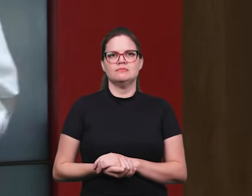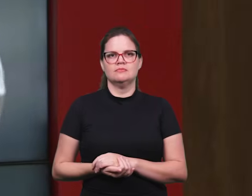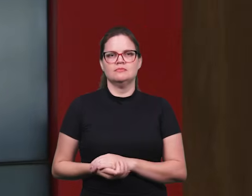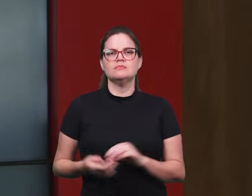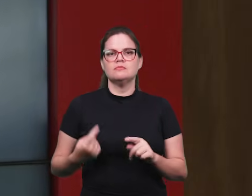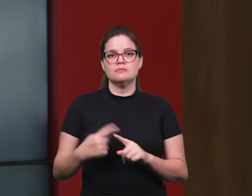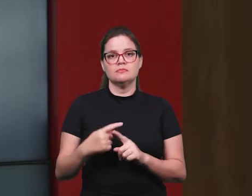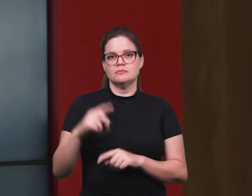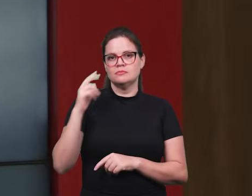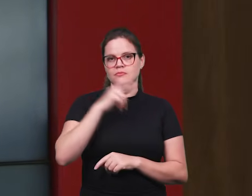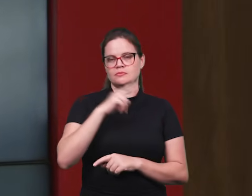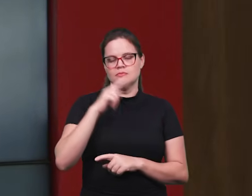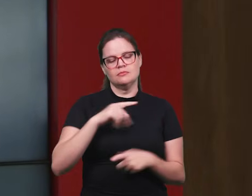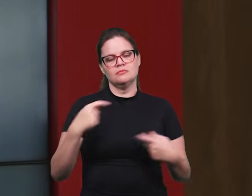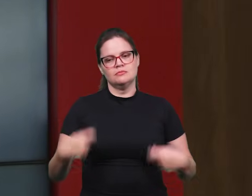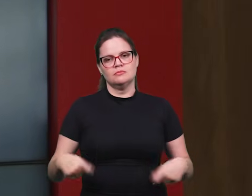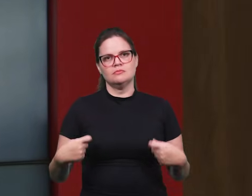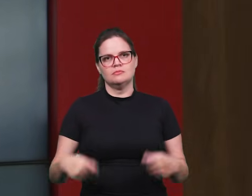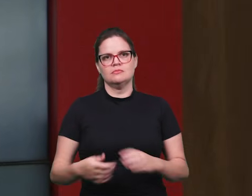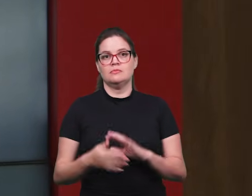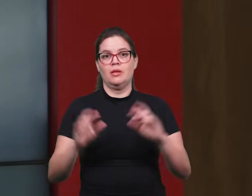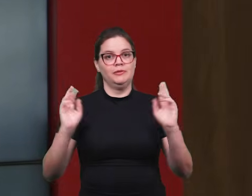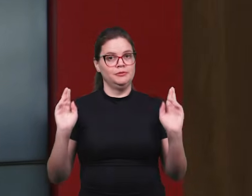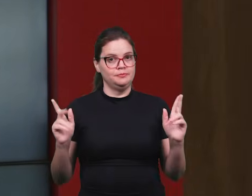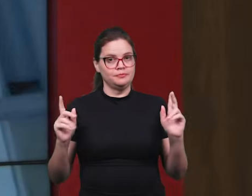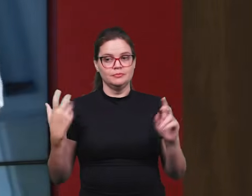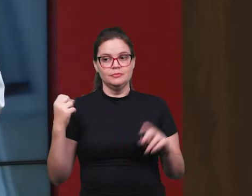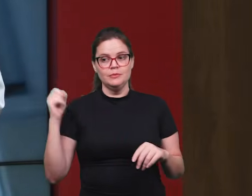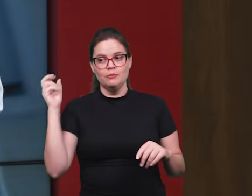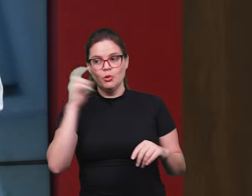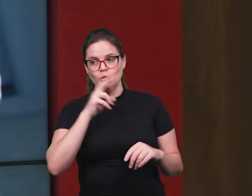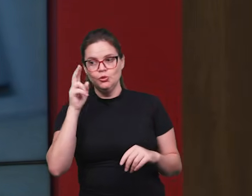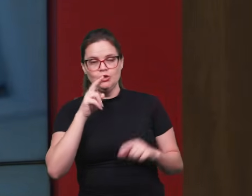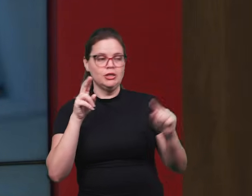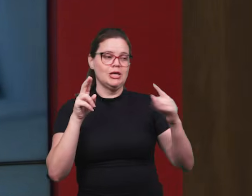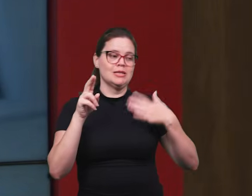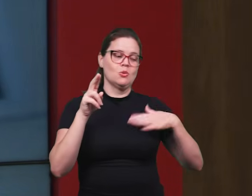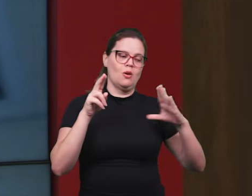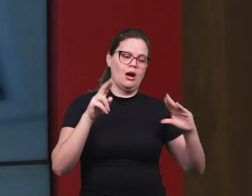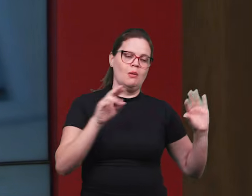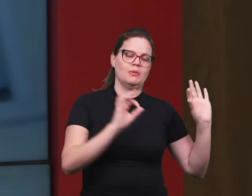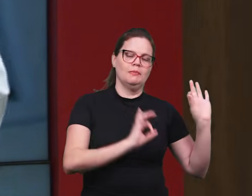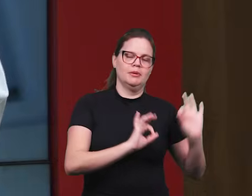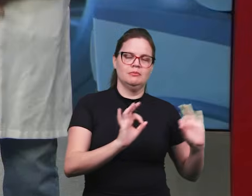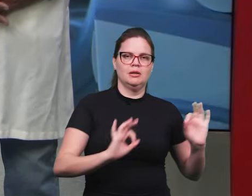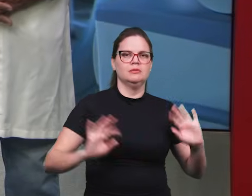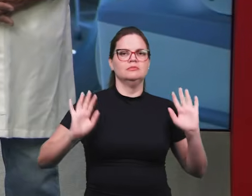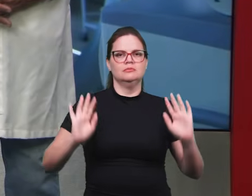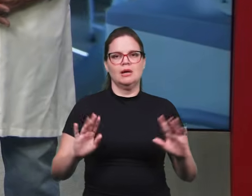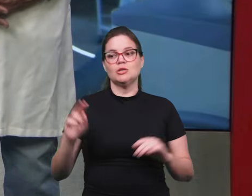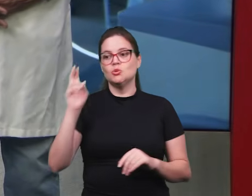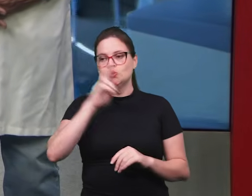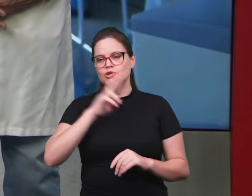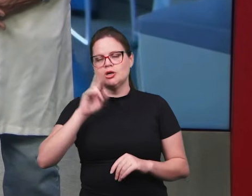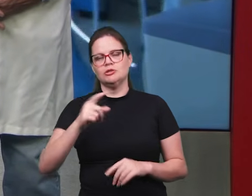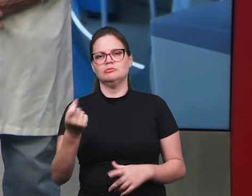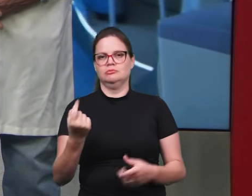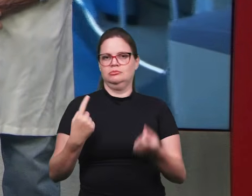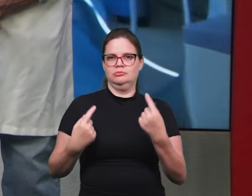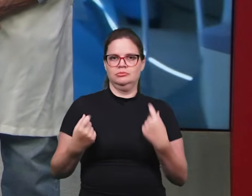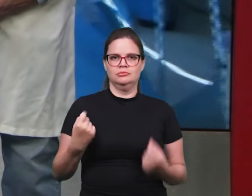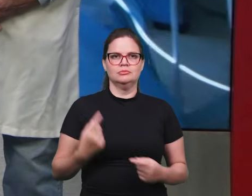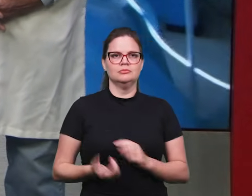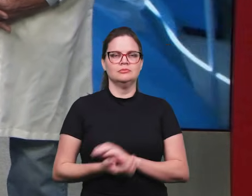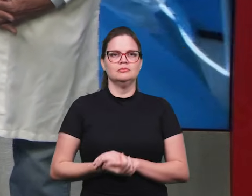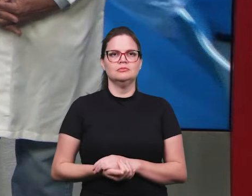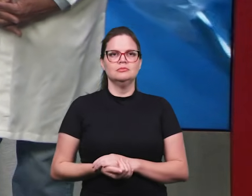e numa emergência cirúrgica. Então é diferente, mas isso aí é exceção, né? Exatamente. A gente não está falando do cenário